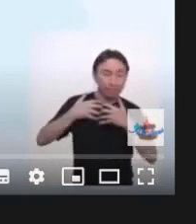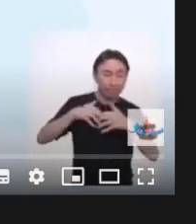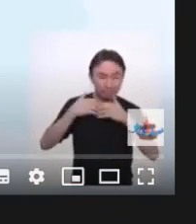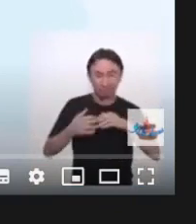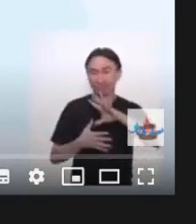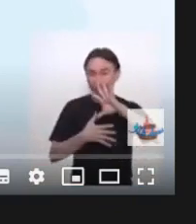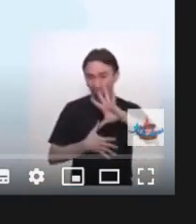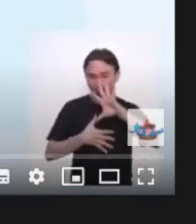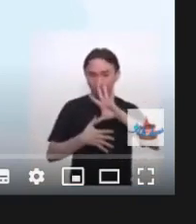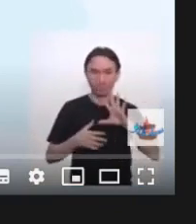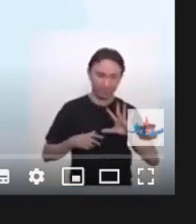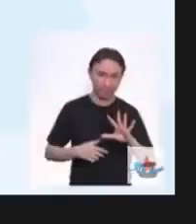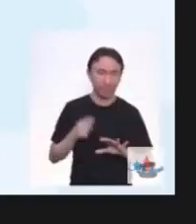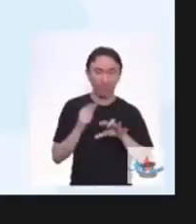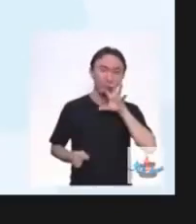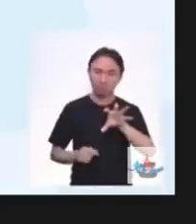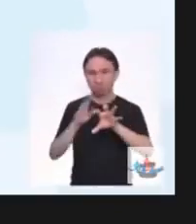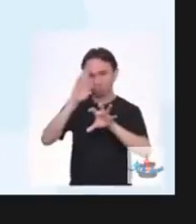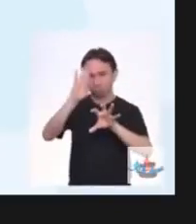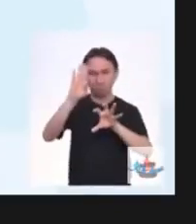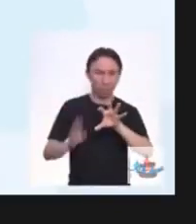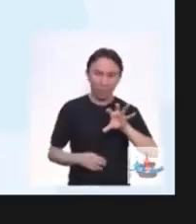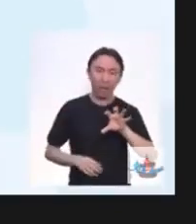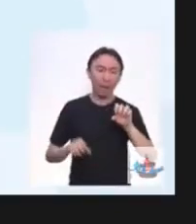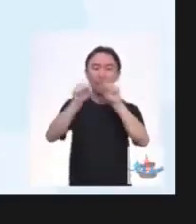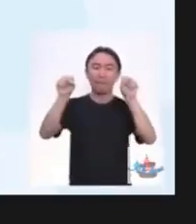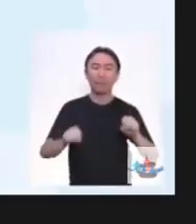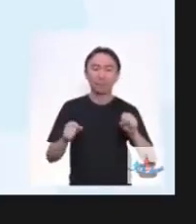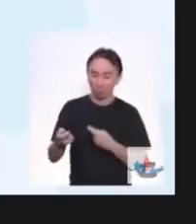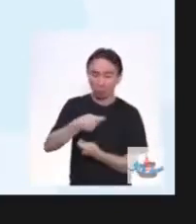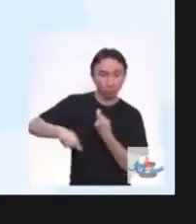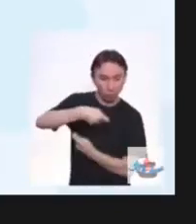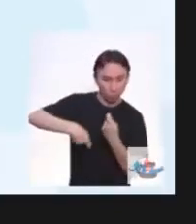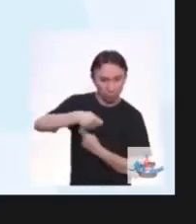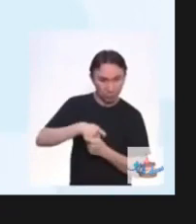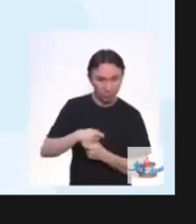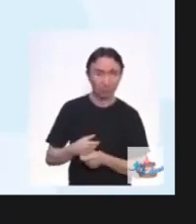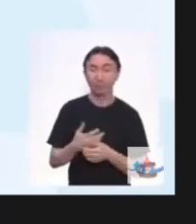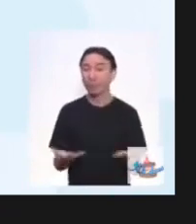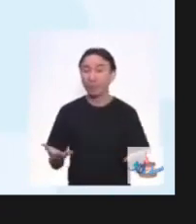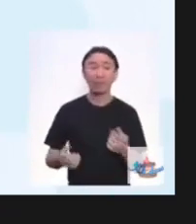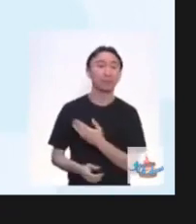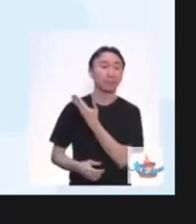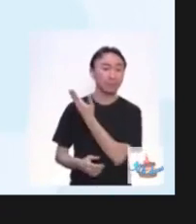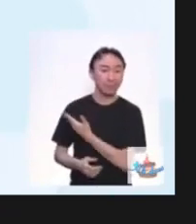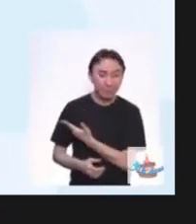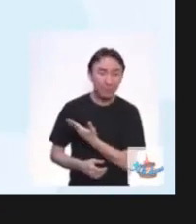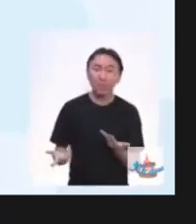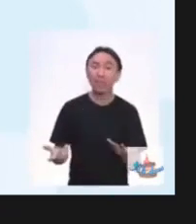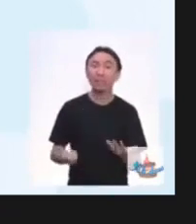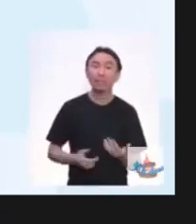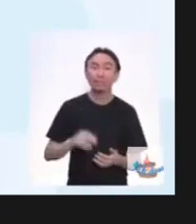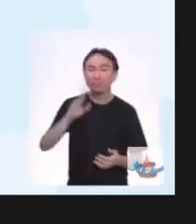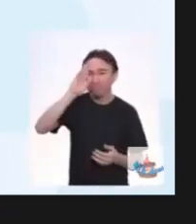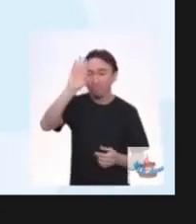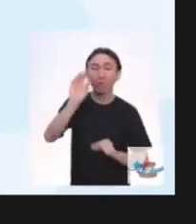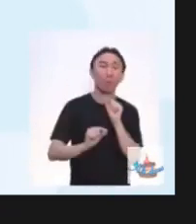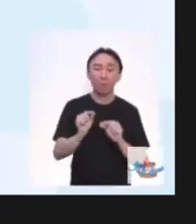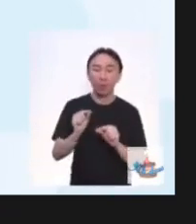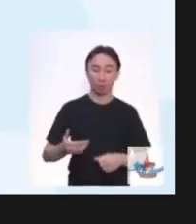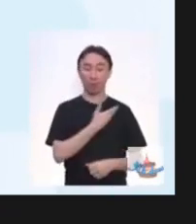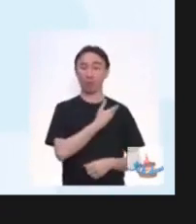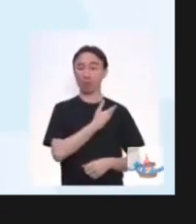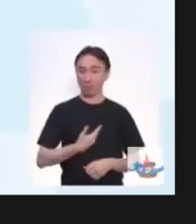vamos lá, o mercantilismo, que é o nosso objeto de conhecimento, algo que vocês já viram no ano passado. Uma das características, né, do mercantilismo é a intervenção do